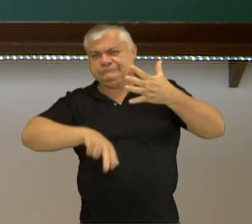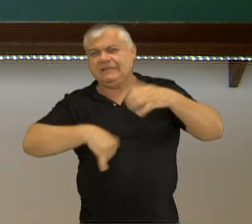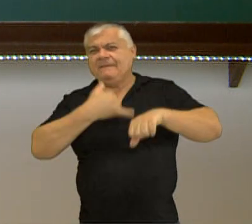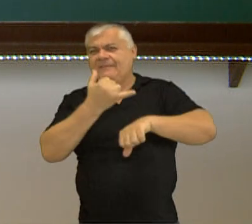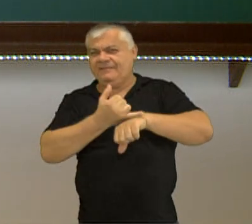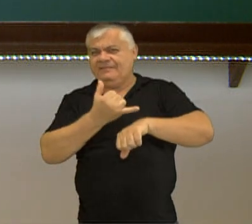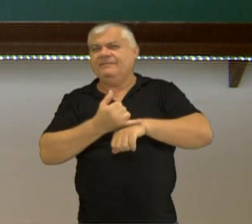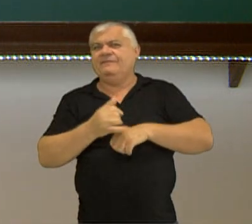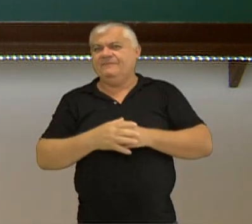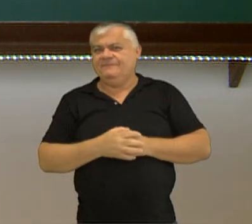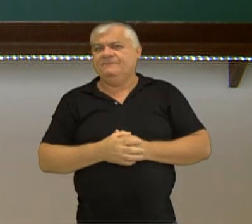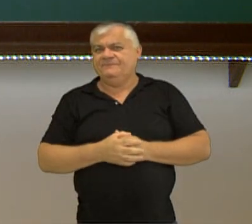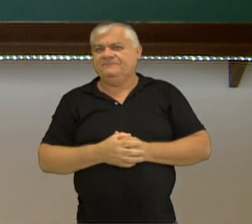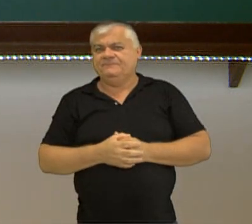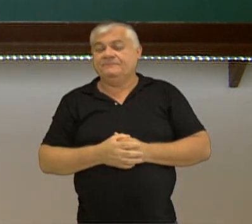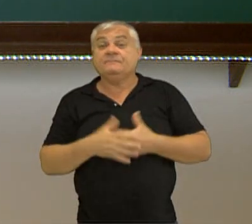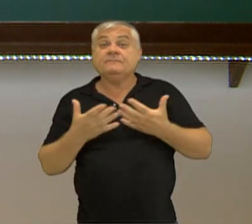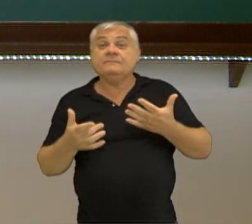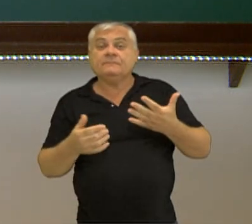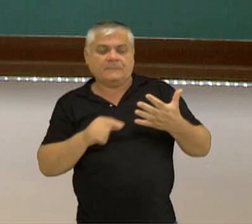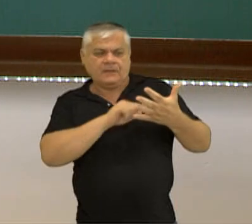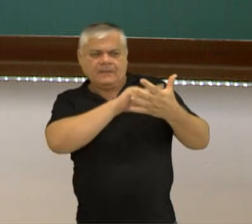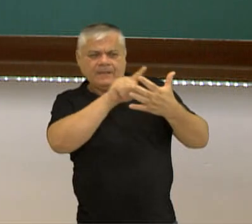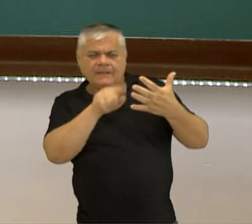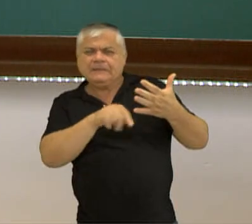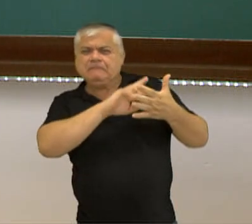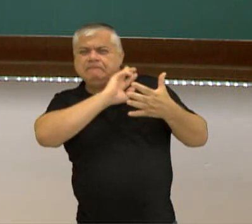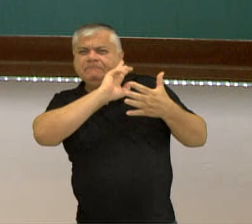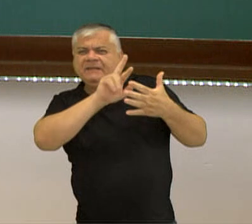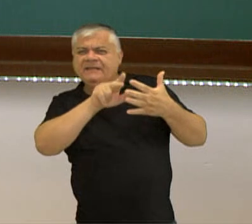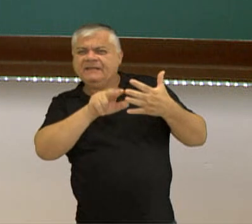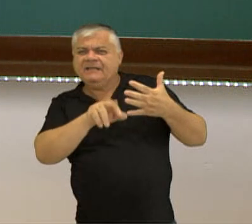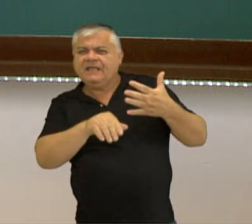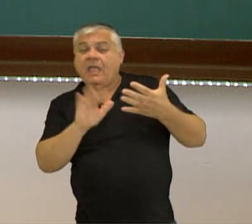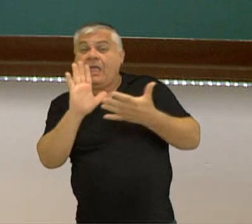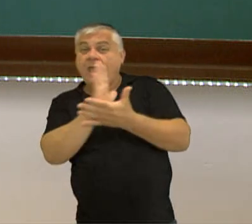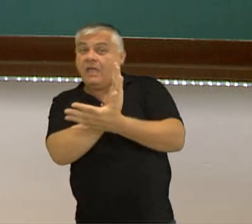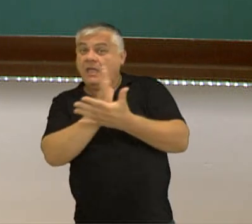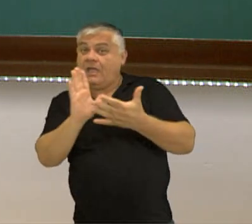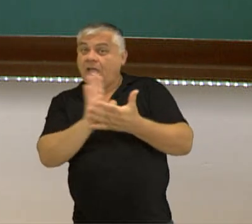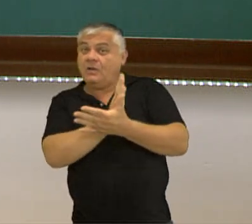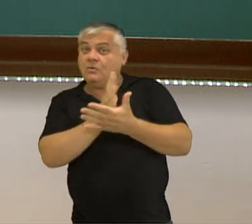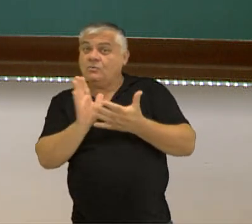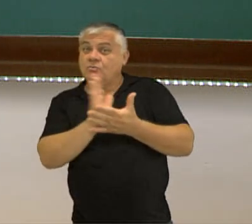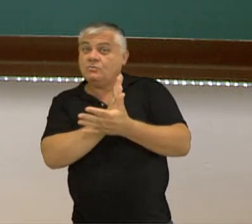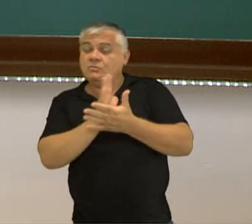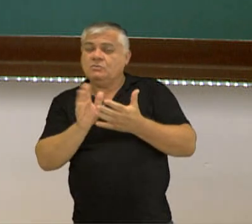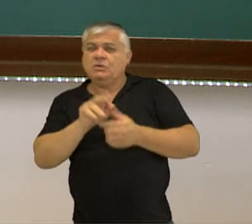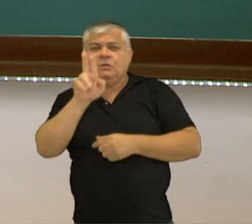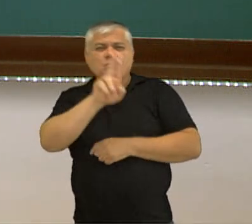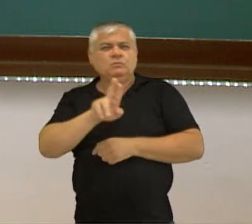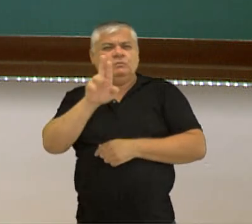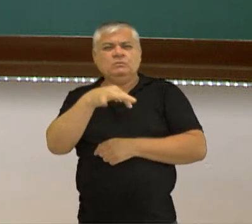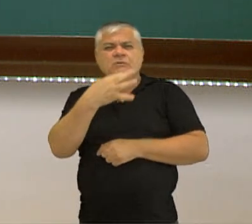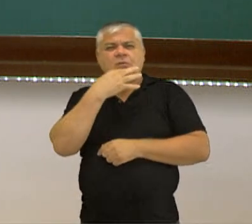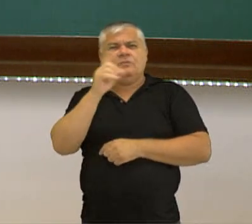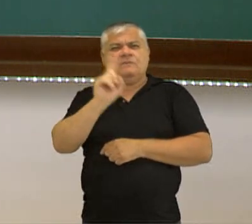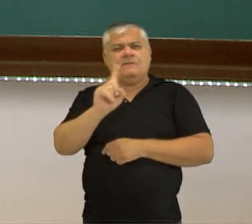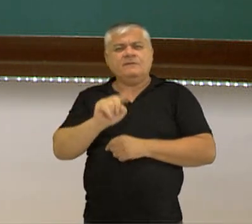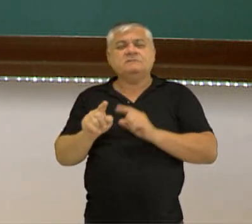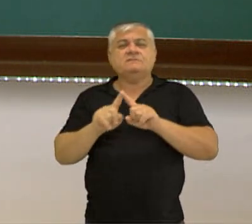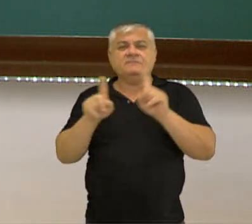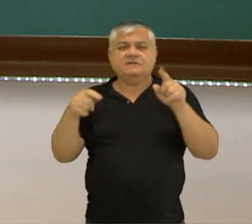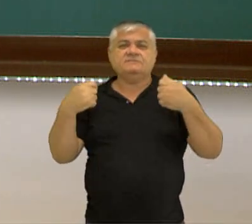metais. Desses metais, alguns deles não fazem tanto parte do nosso cotidiano, mas deveriam